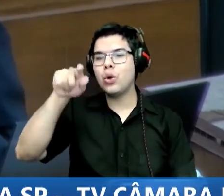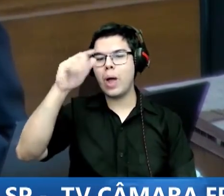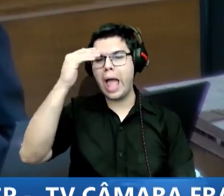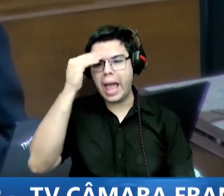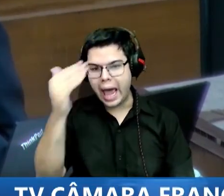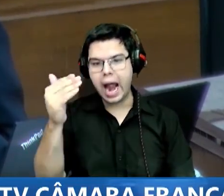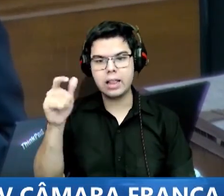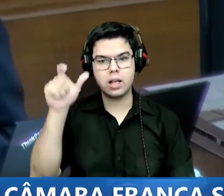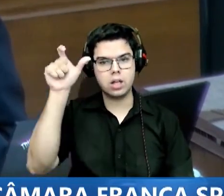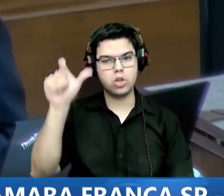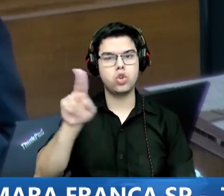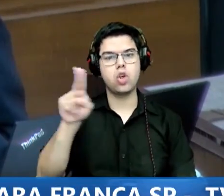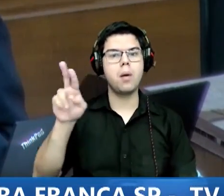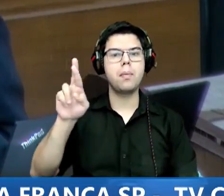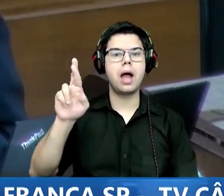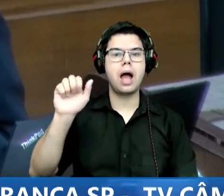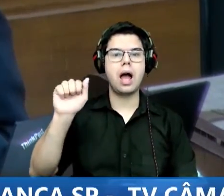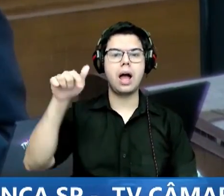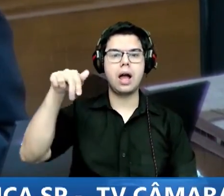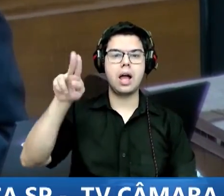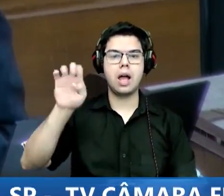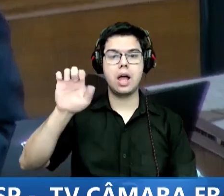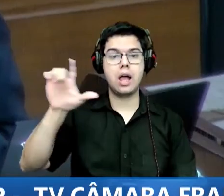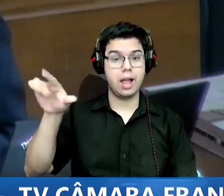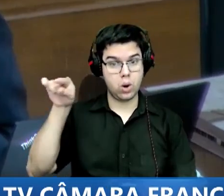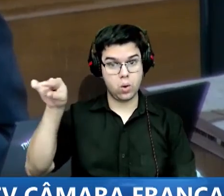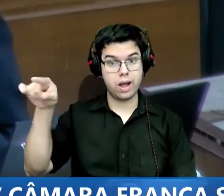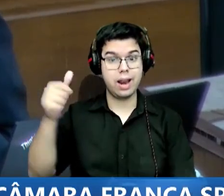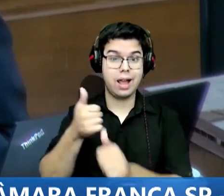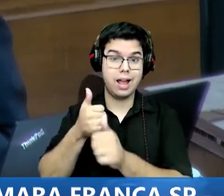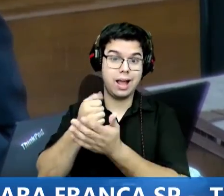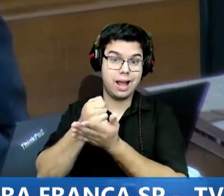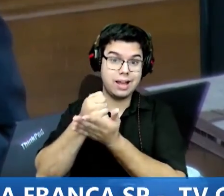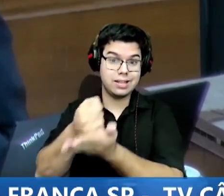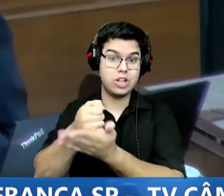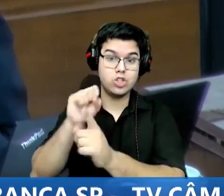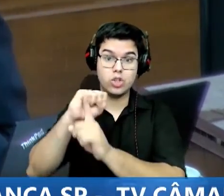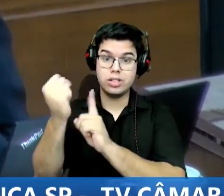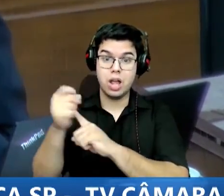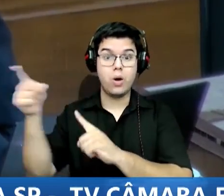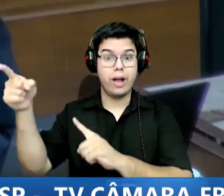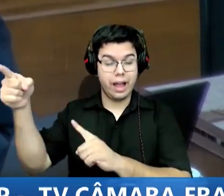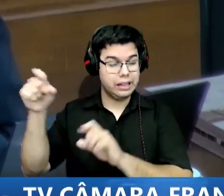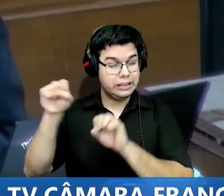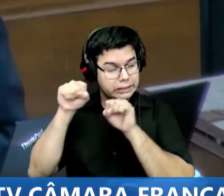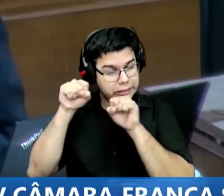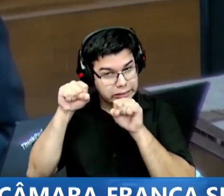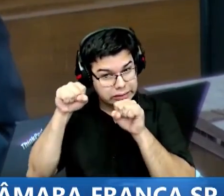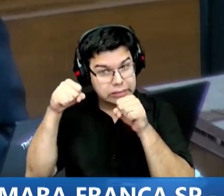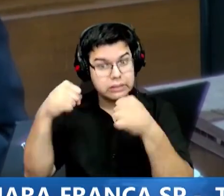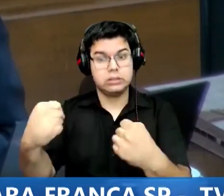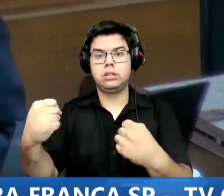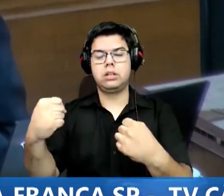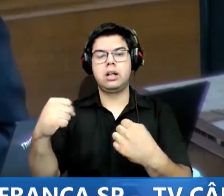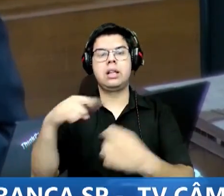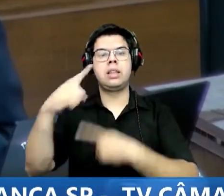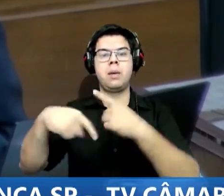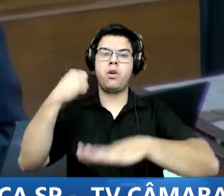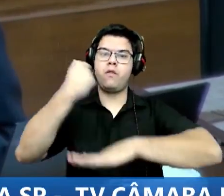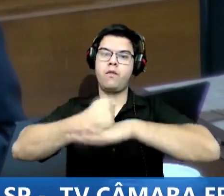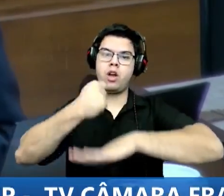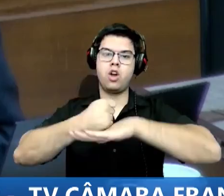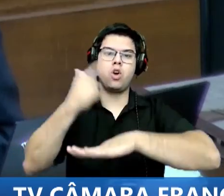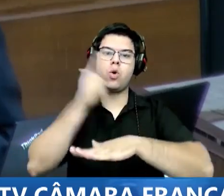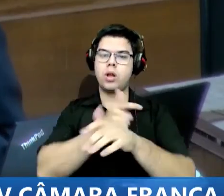assistente social que bateu duro para que Franca depois pudesse ter o protagonismo que teve. Então eu